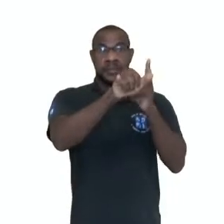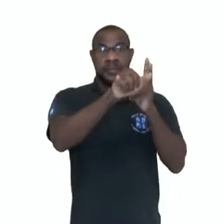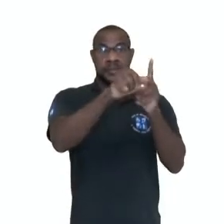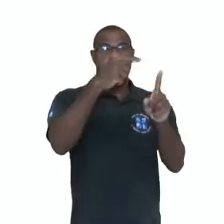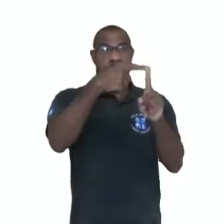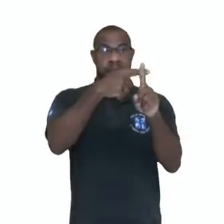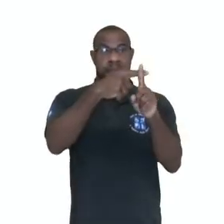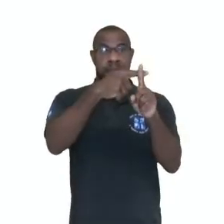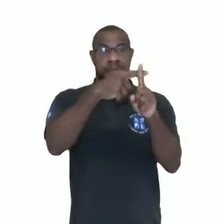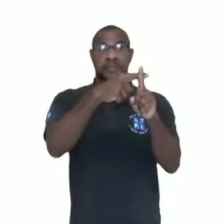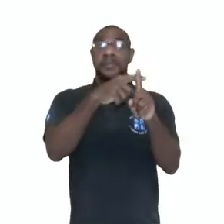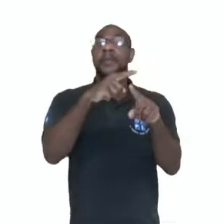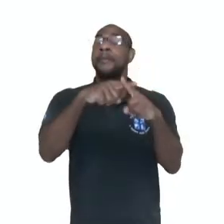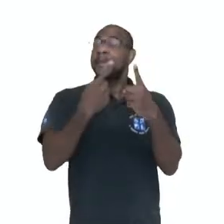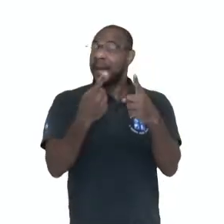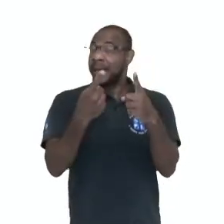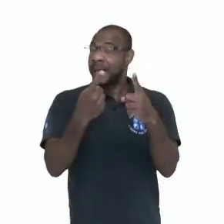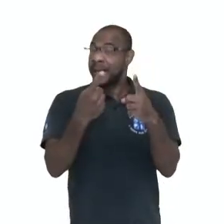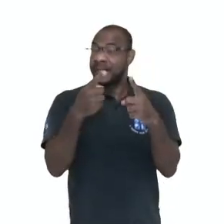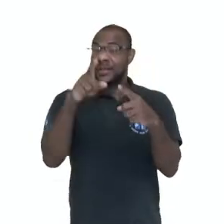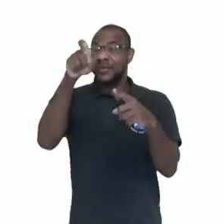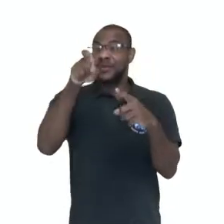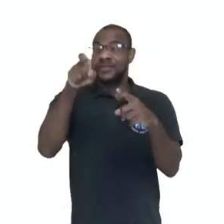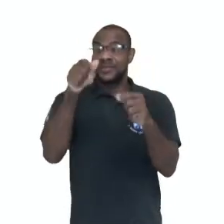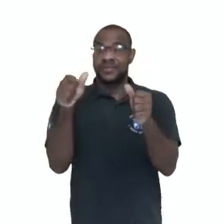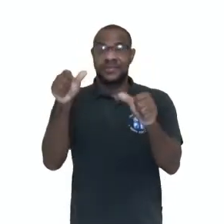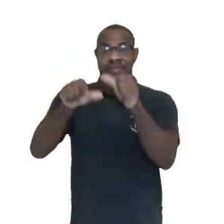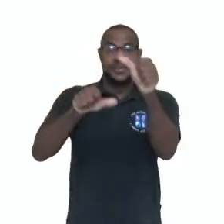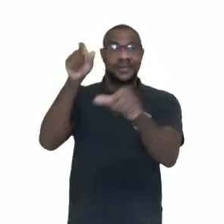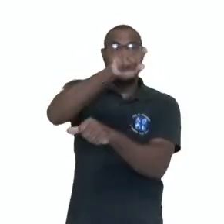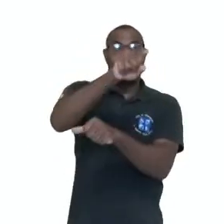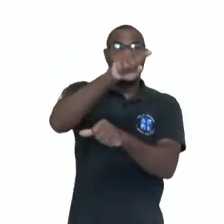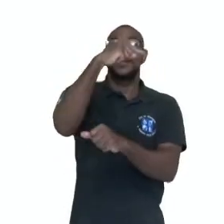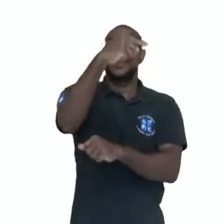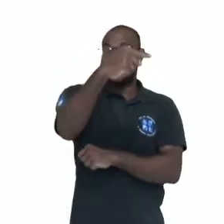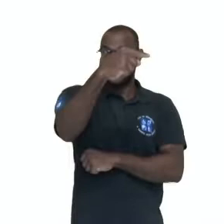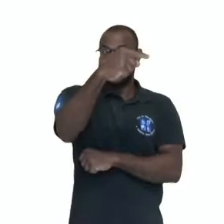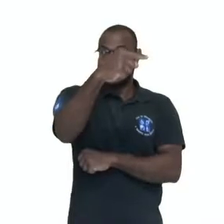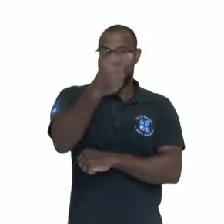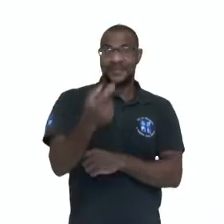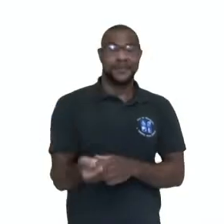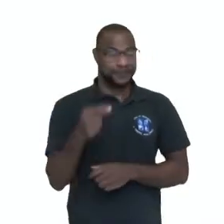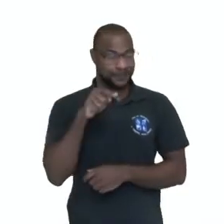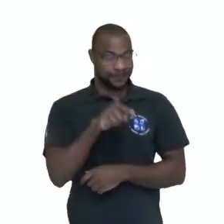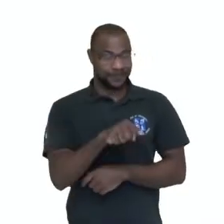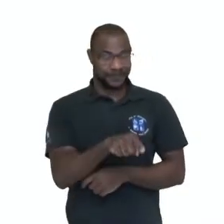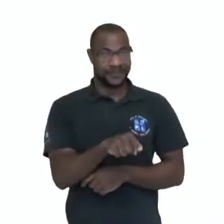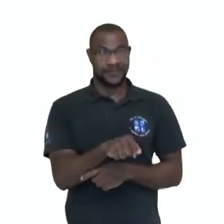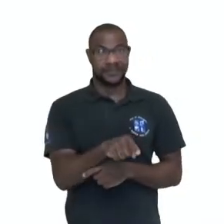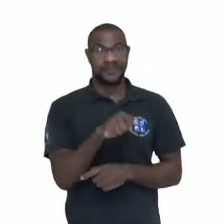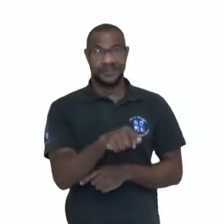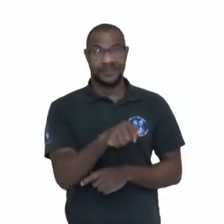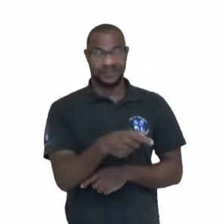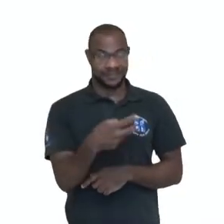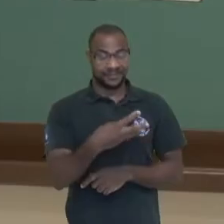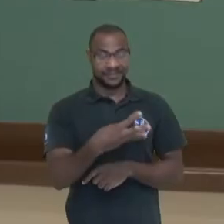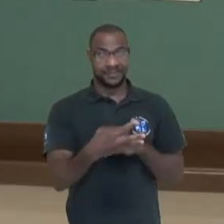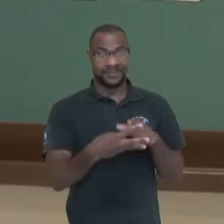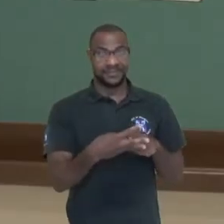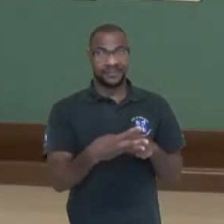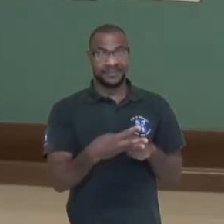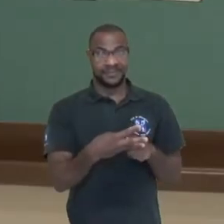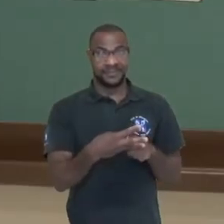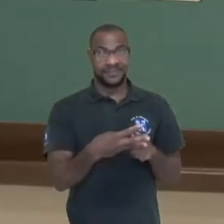está para a esquerda, então ele é negativo. Continuamos para o terceiro quadrante. Aqui no terceiro, toda a